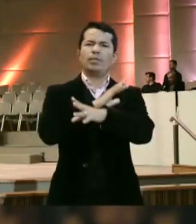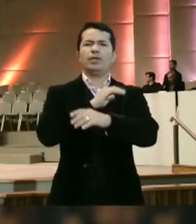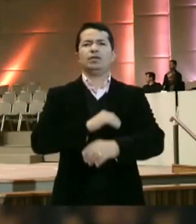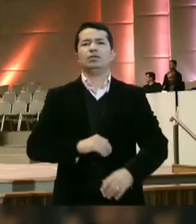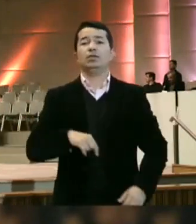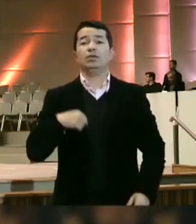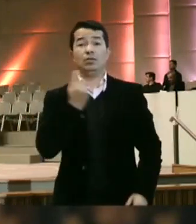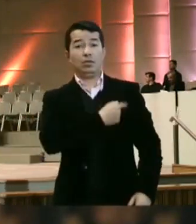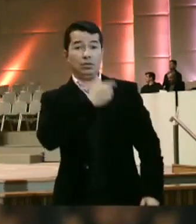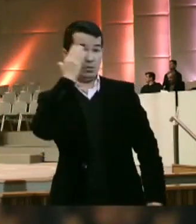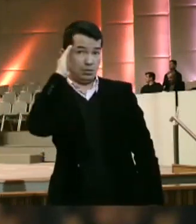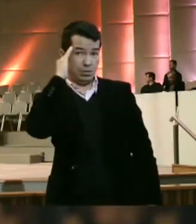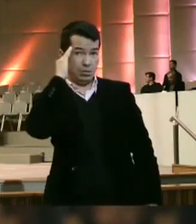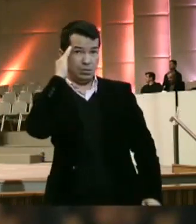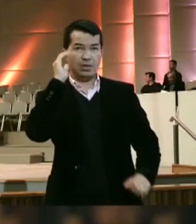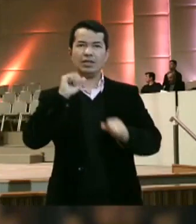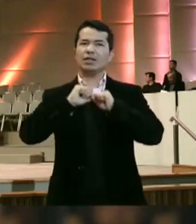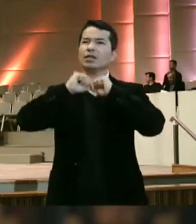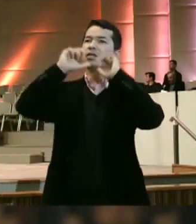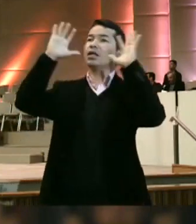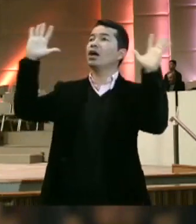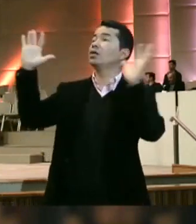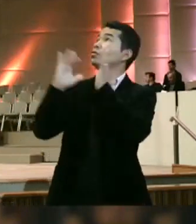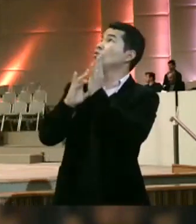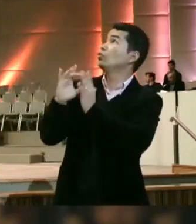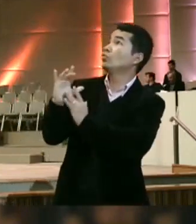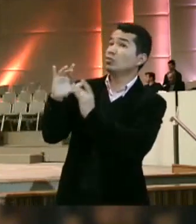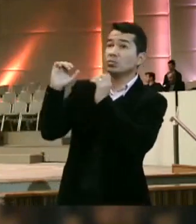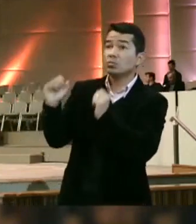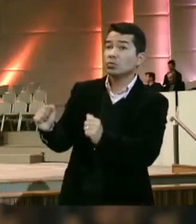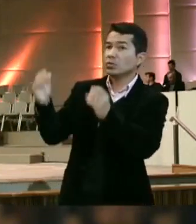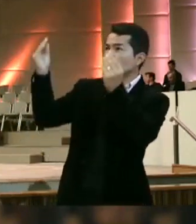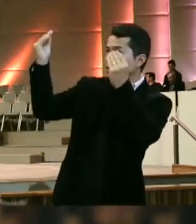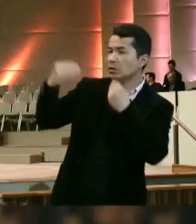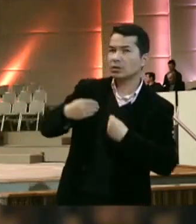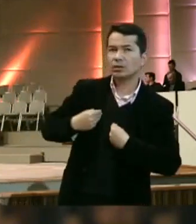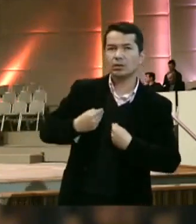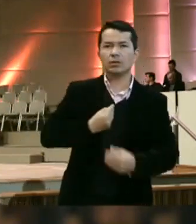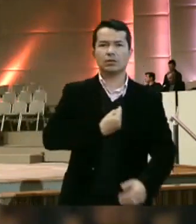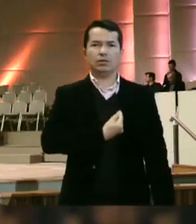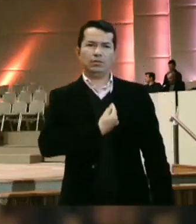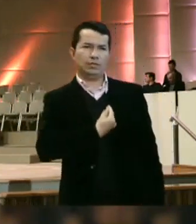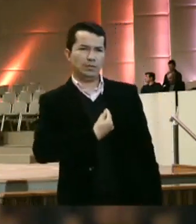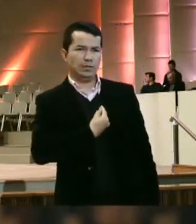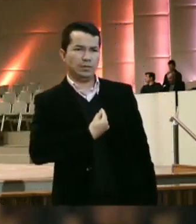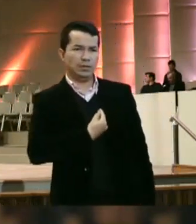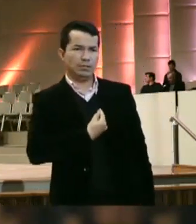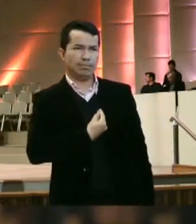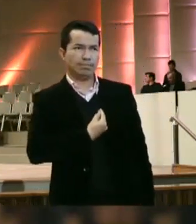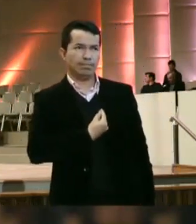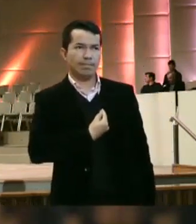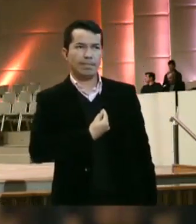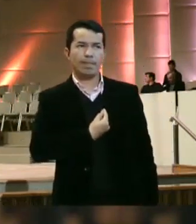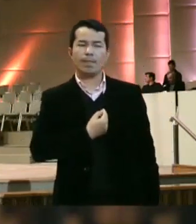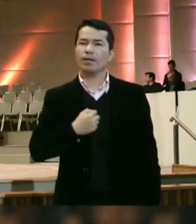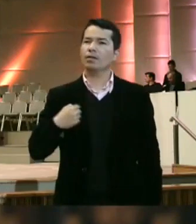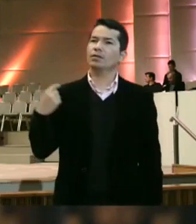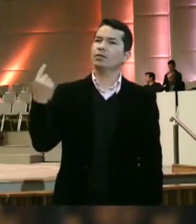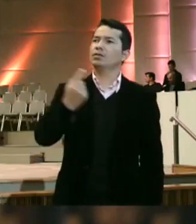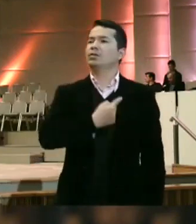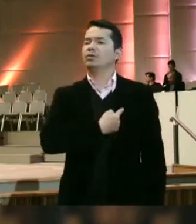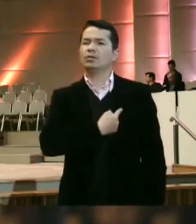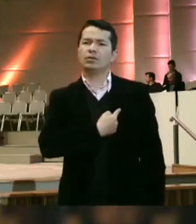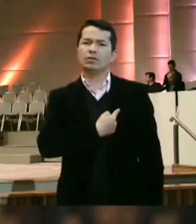de Jesus, a gente sabe que a gente está sendo tratado. Quando a gente recebe Jesus como Senhor